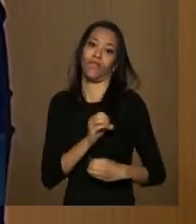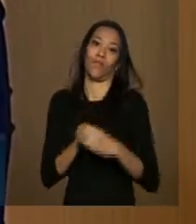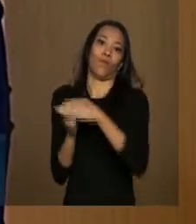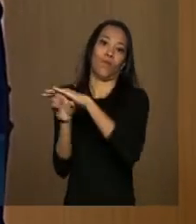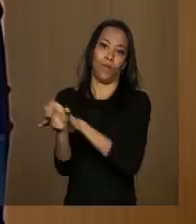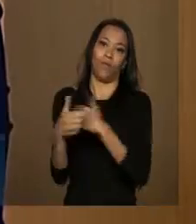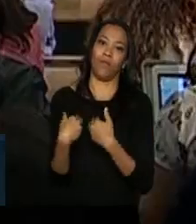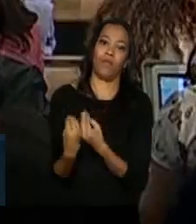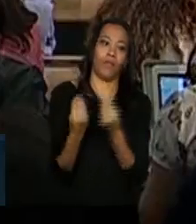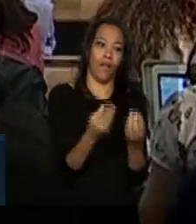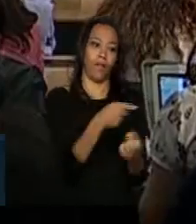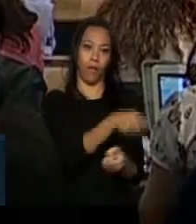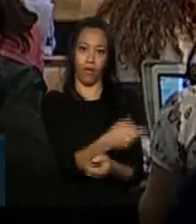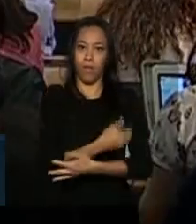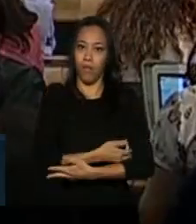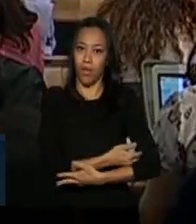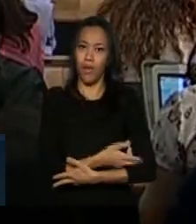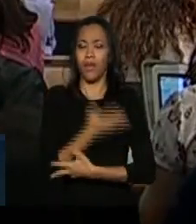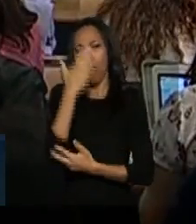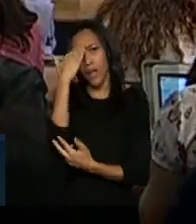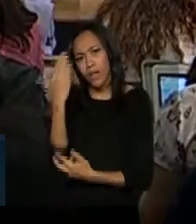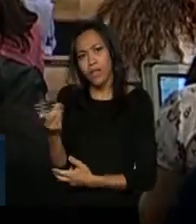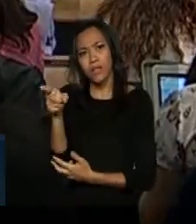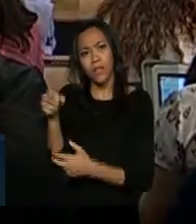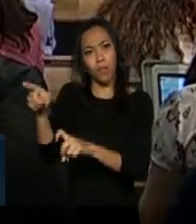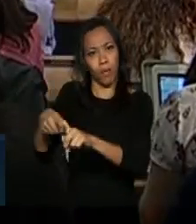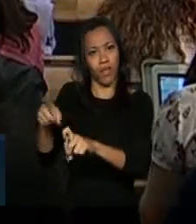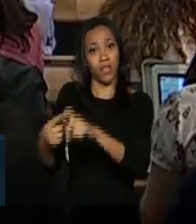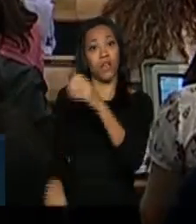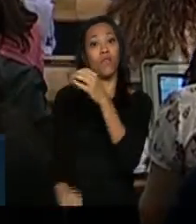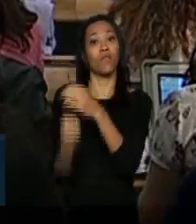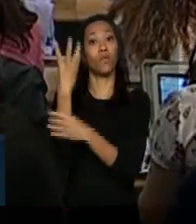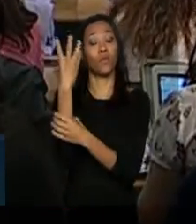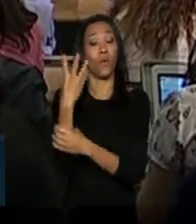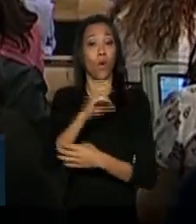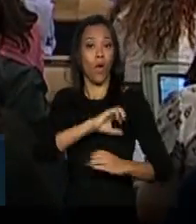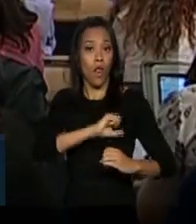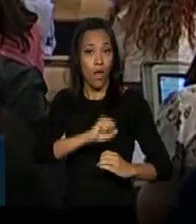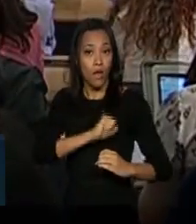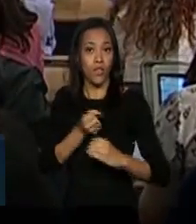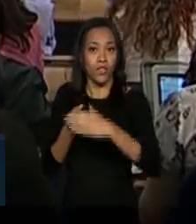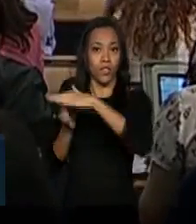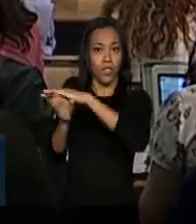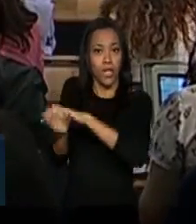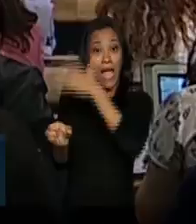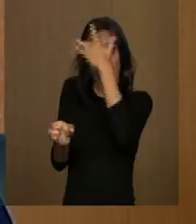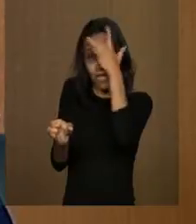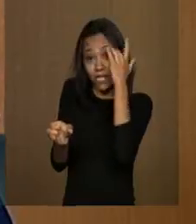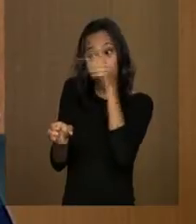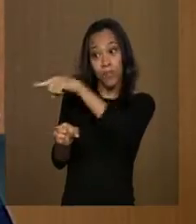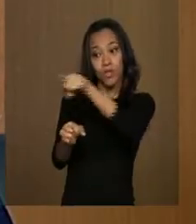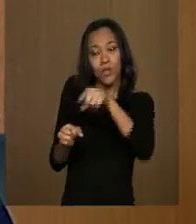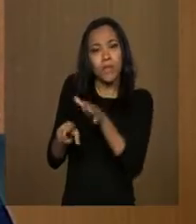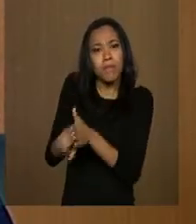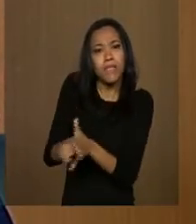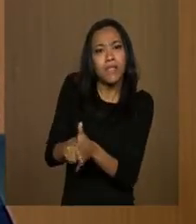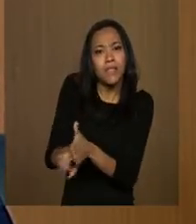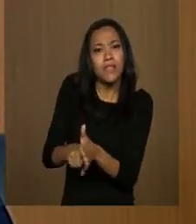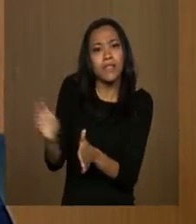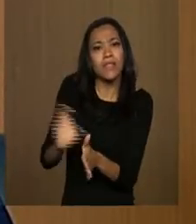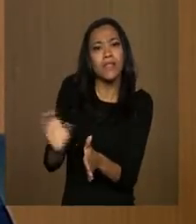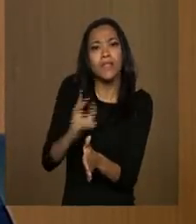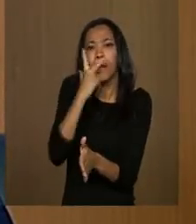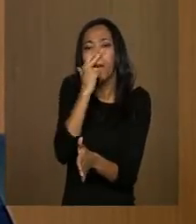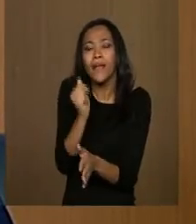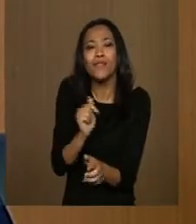ter fundado esse banco de leite, porque esse pessoal da ciência, eles fazem um trabalho de formiguinha que